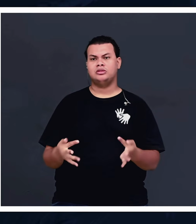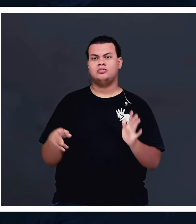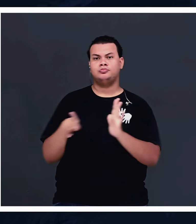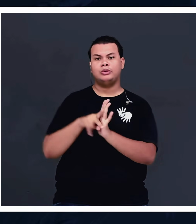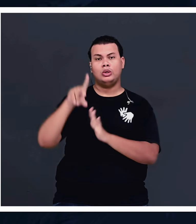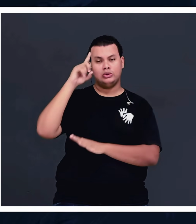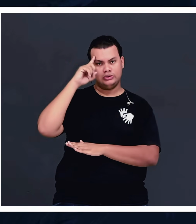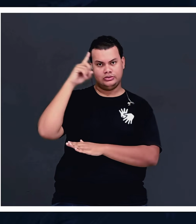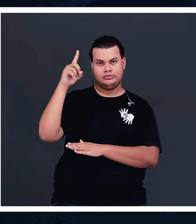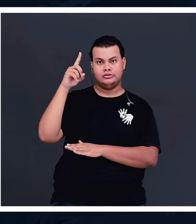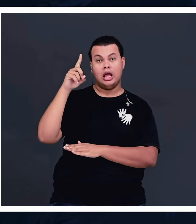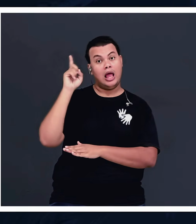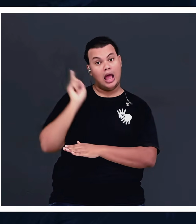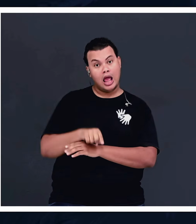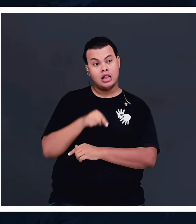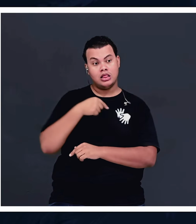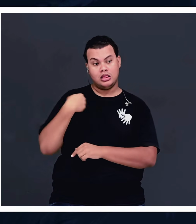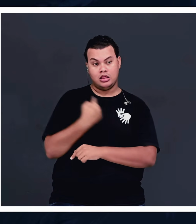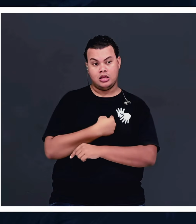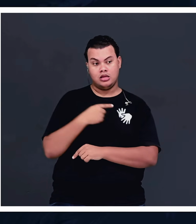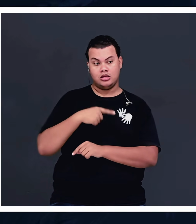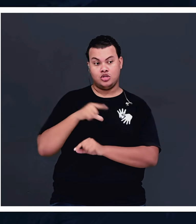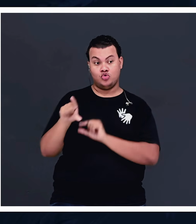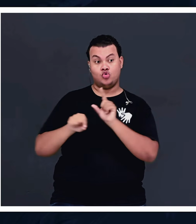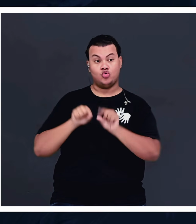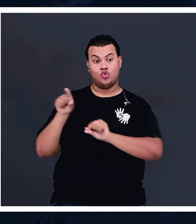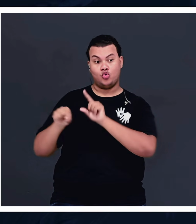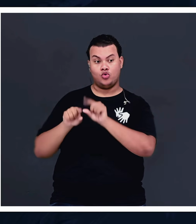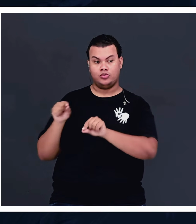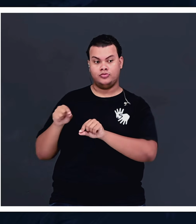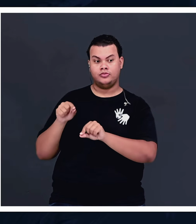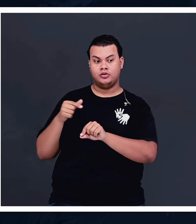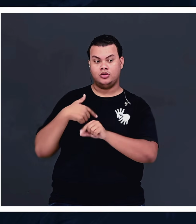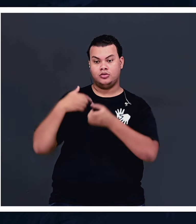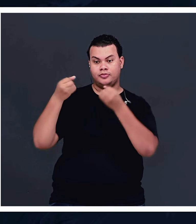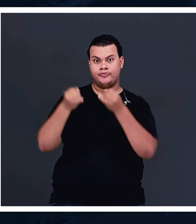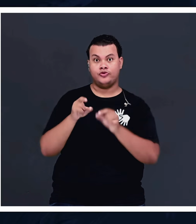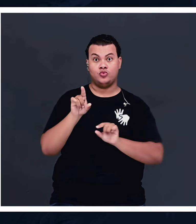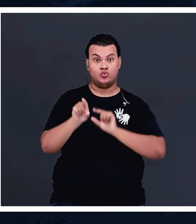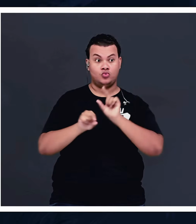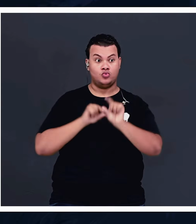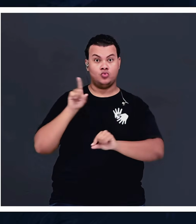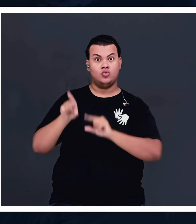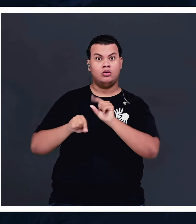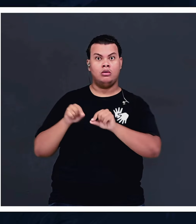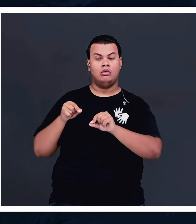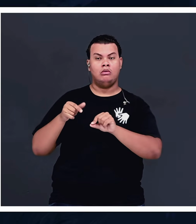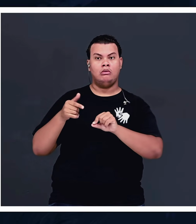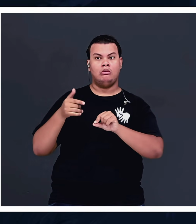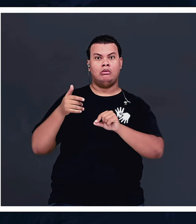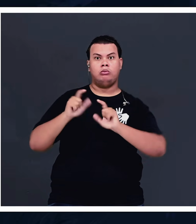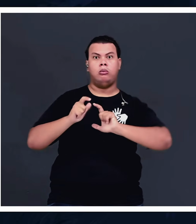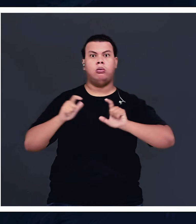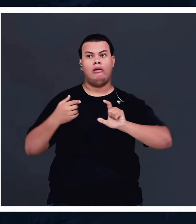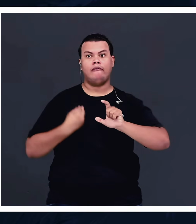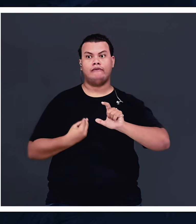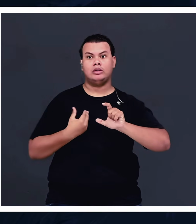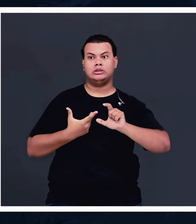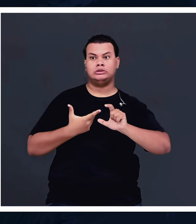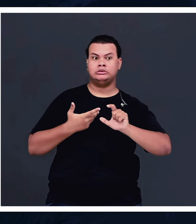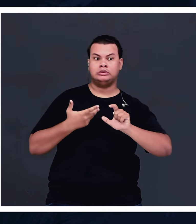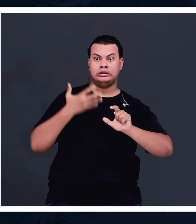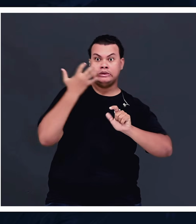dia a dia. É dessas escolhas que eu estou falando. Eu não estou falando das escolhas grandiosas da nossa